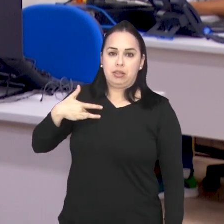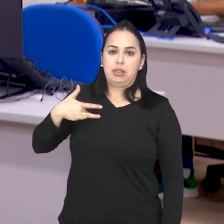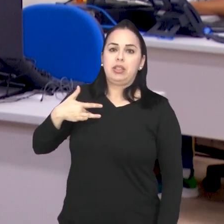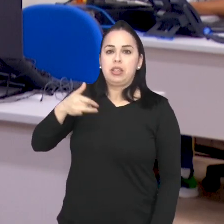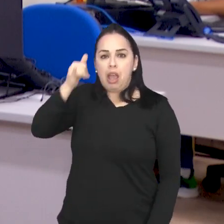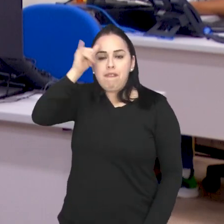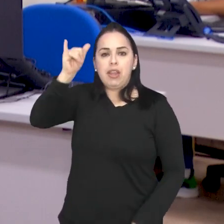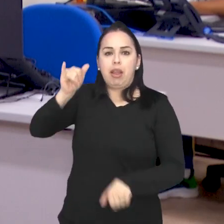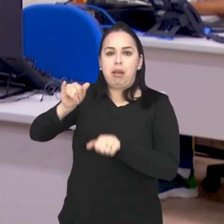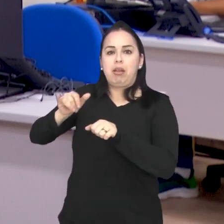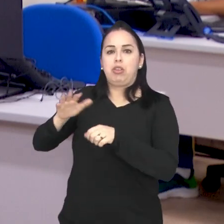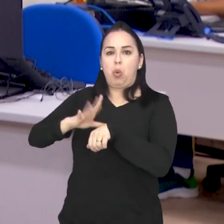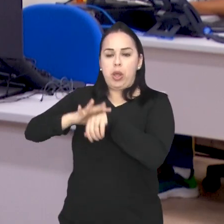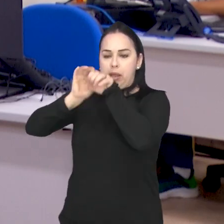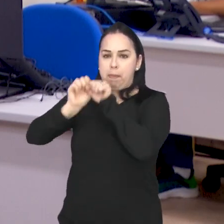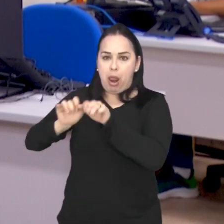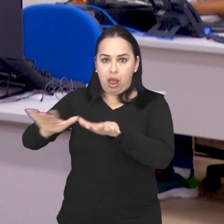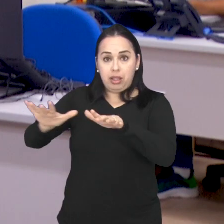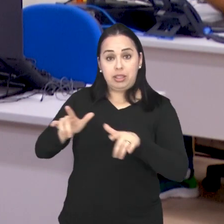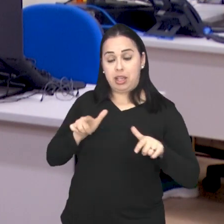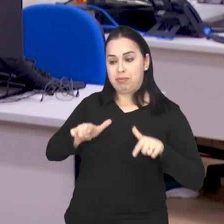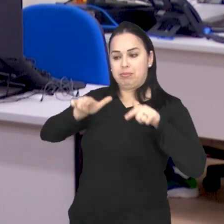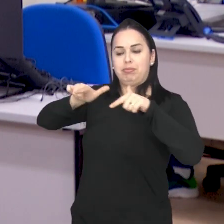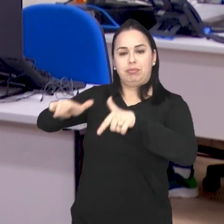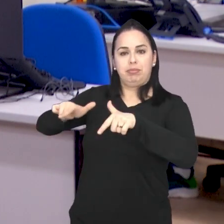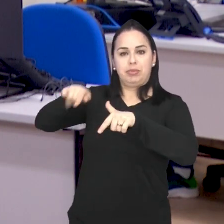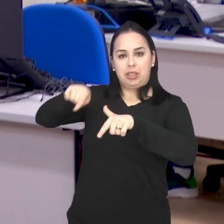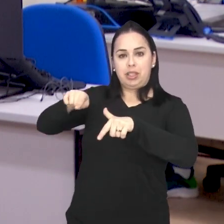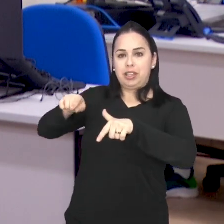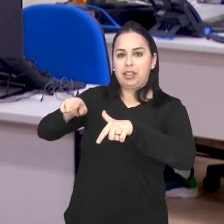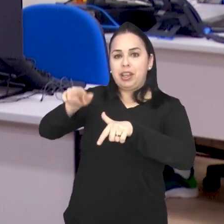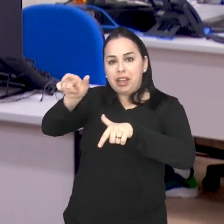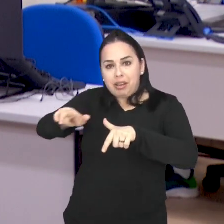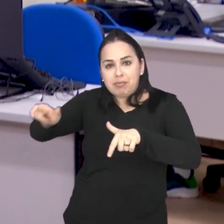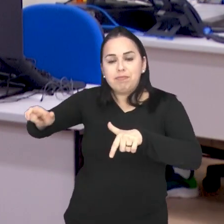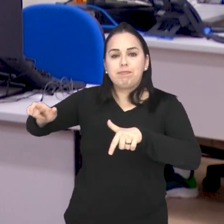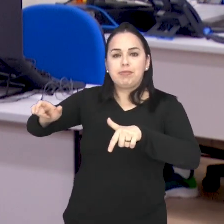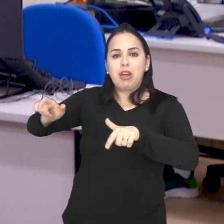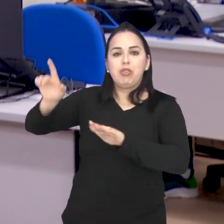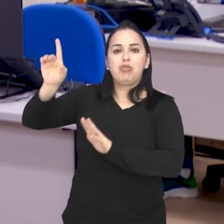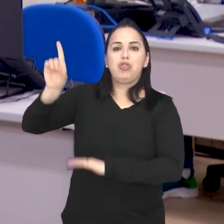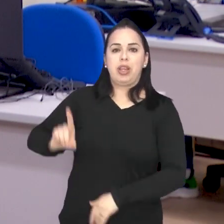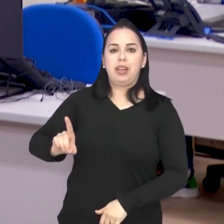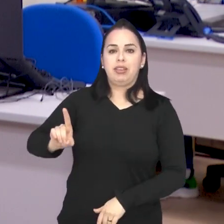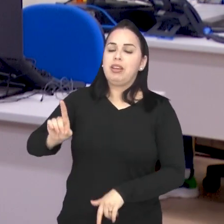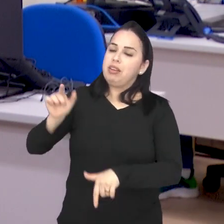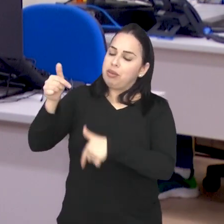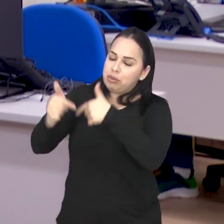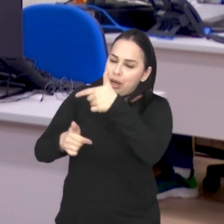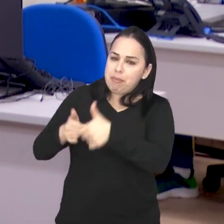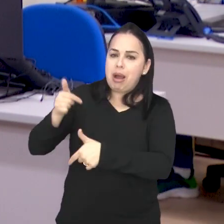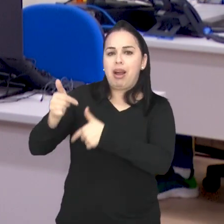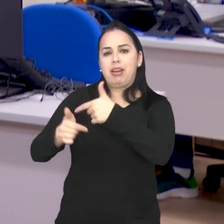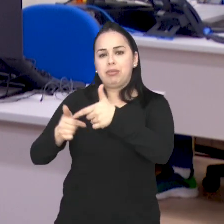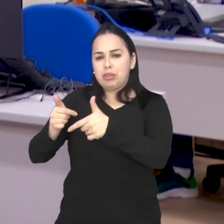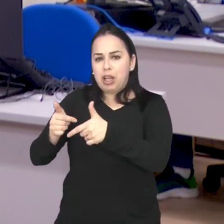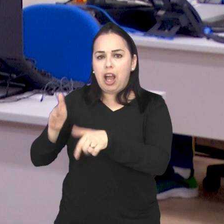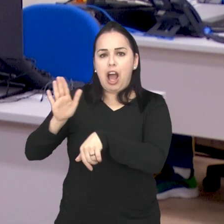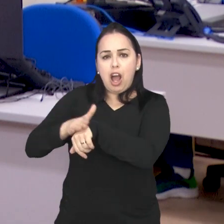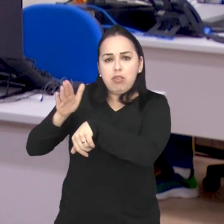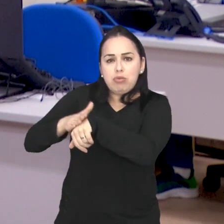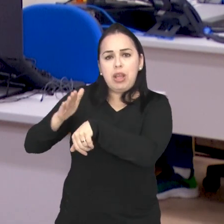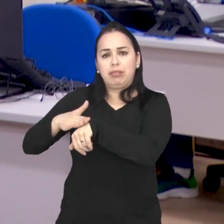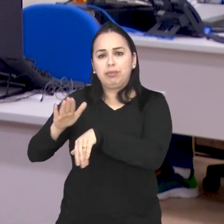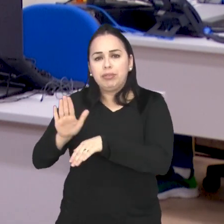de combate a endemias de São José. Eles receberam um certificado que garante aos profissionais da área a possibilidade de ampliar o